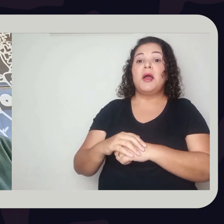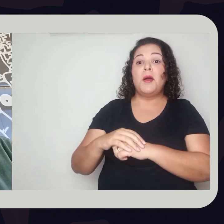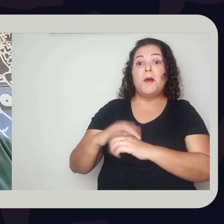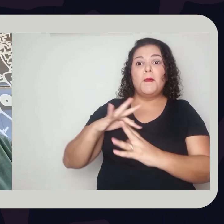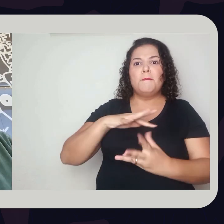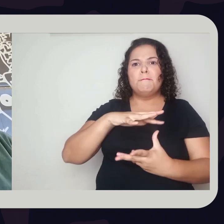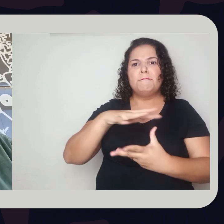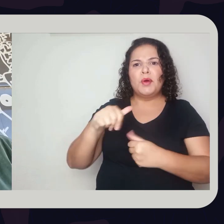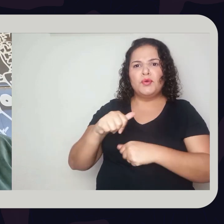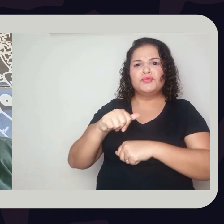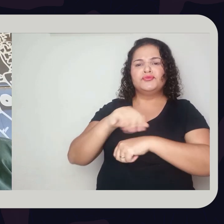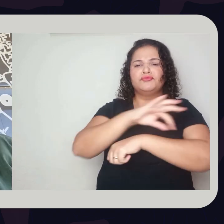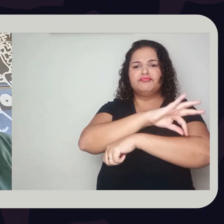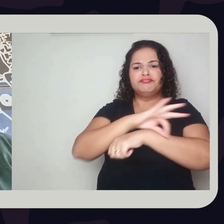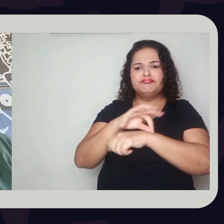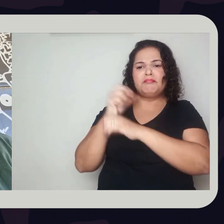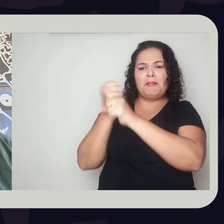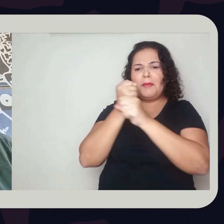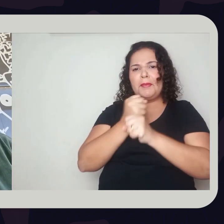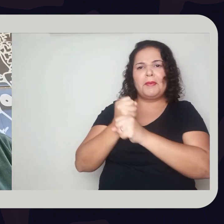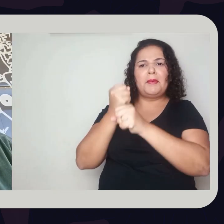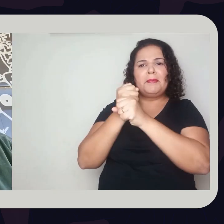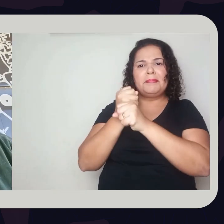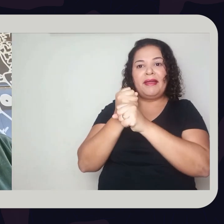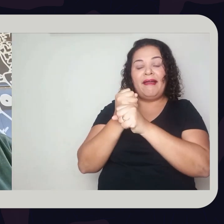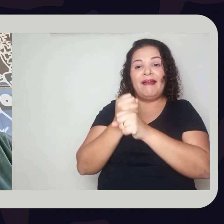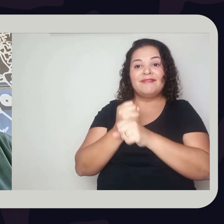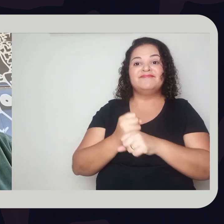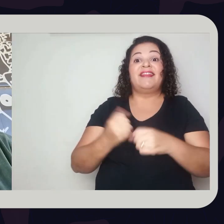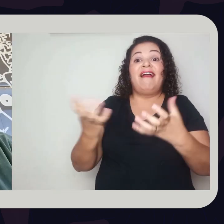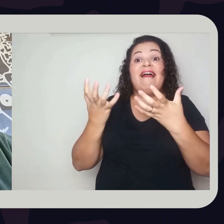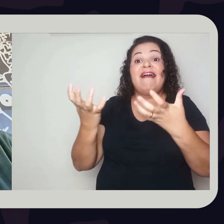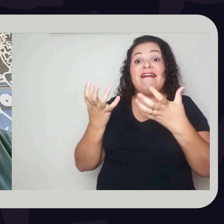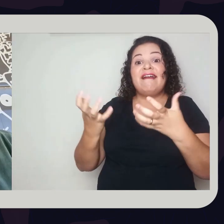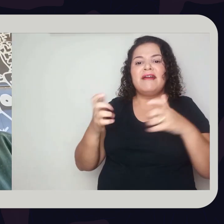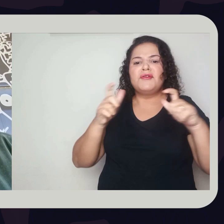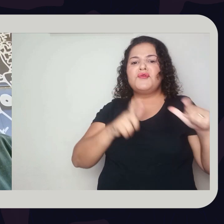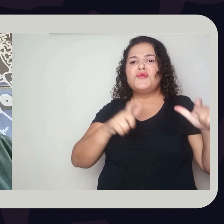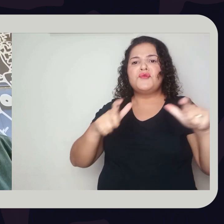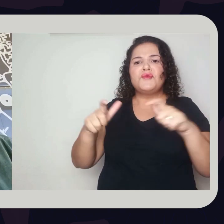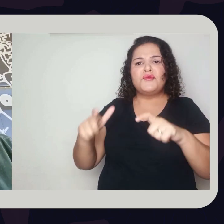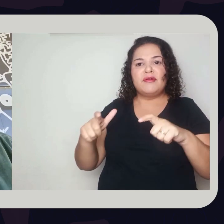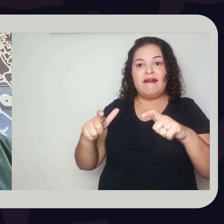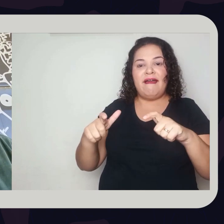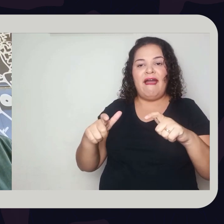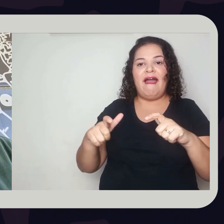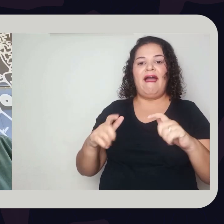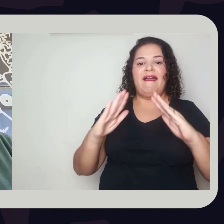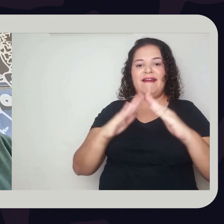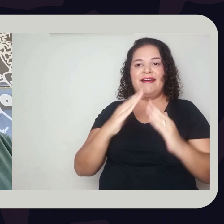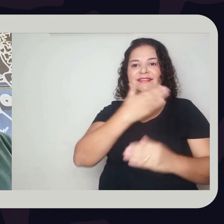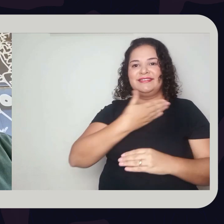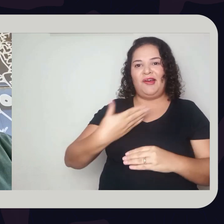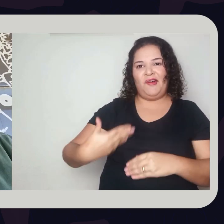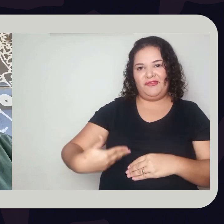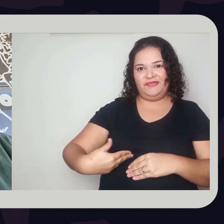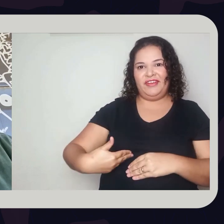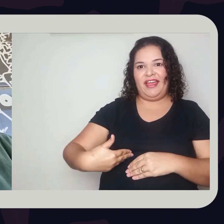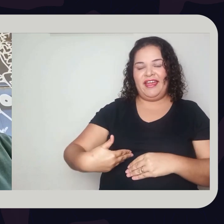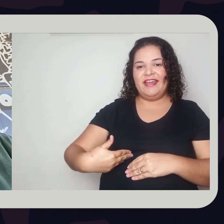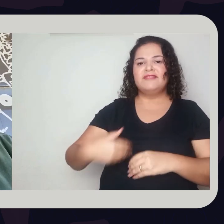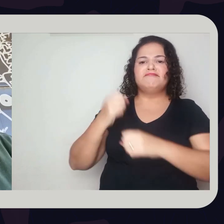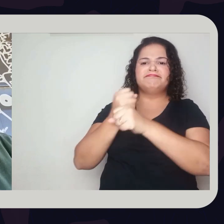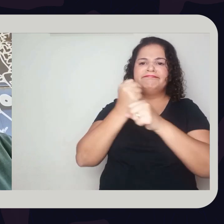Arquitetando o Mundo, né? E resolvemos fazer todos os abrigos jovens da cidade de São Paulo. Esses